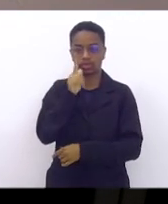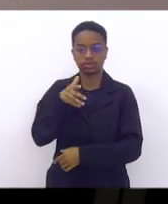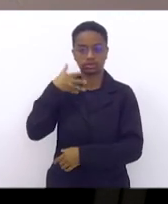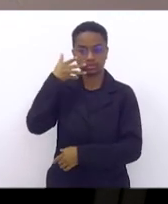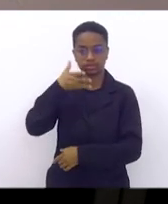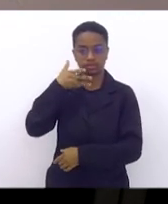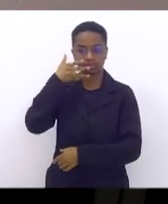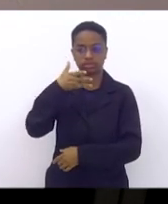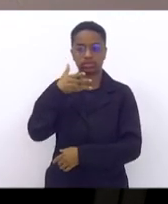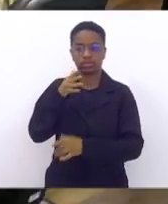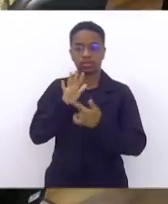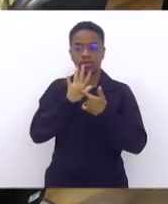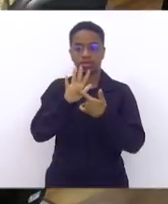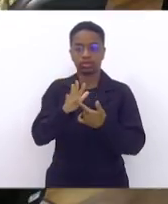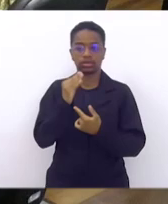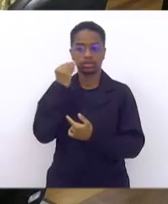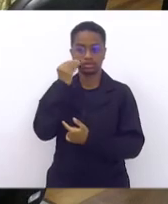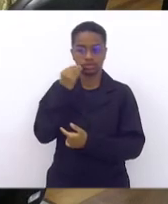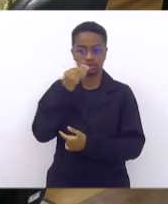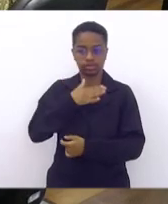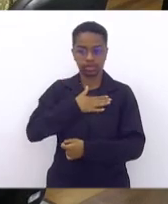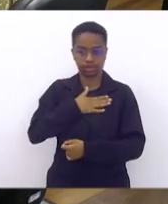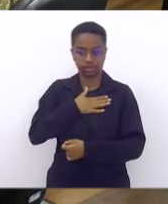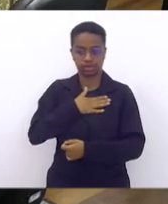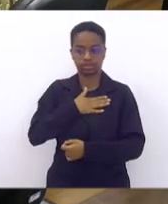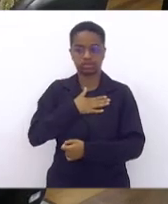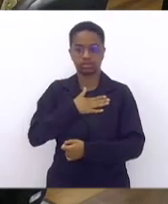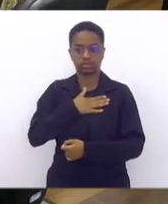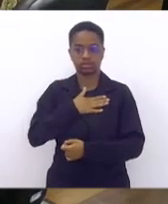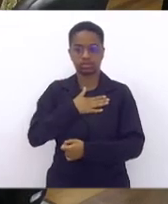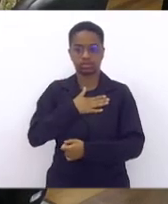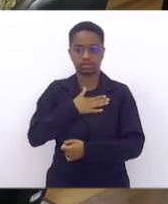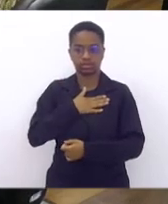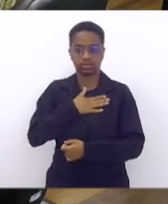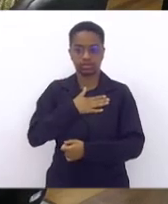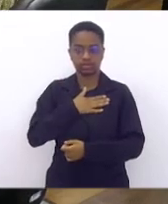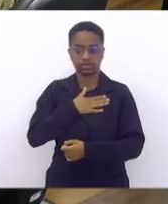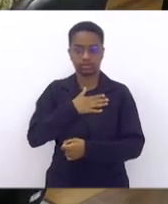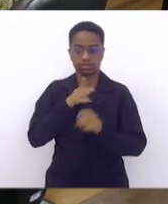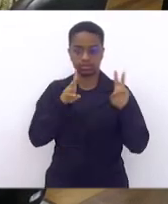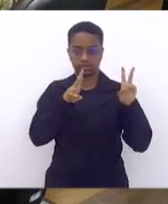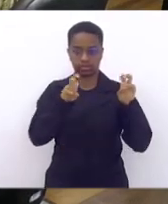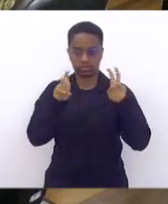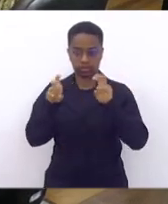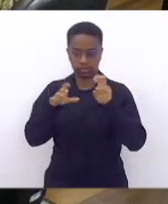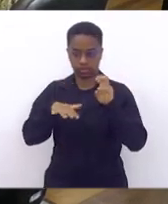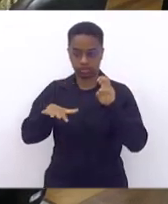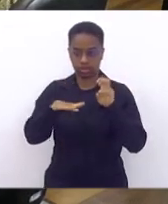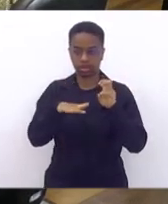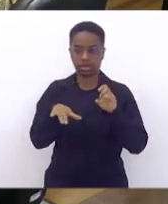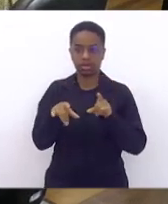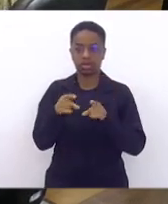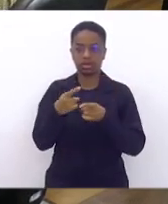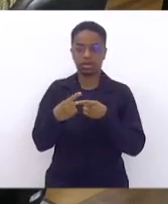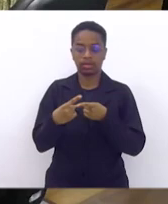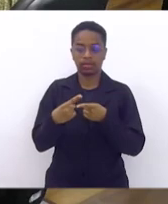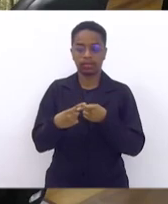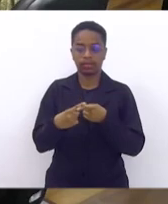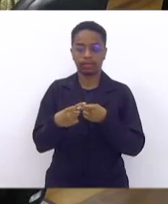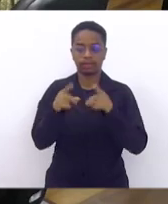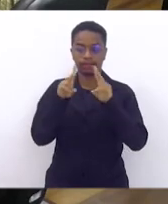um pouco da experiência que eu tenho, né, nesse assunto, que é